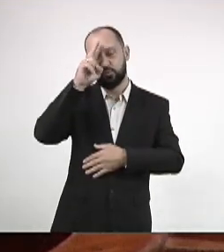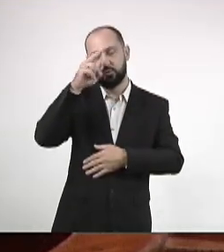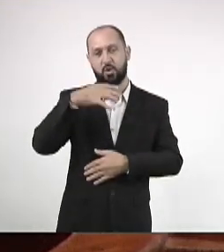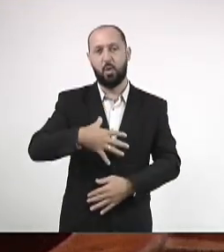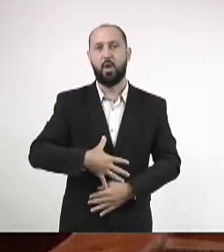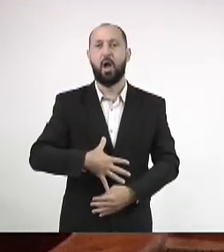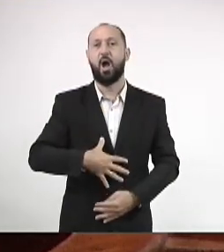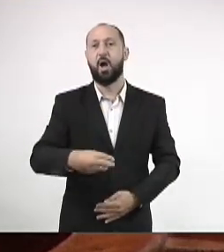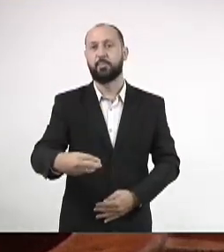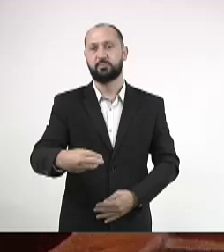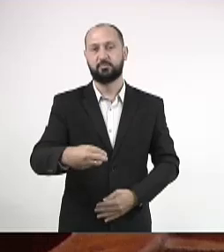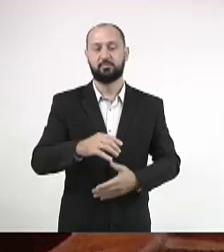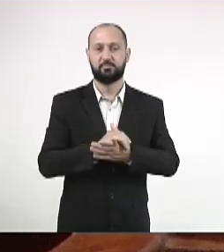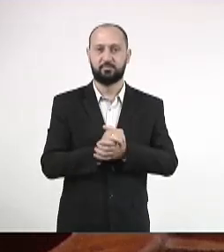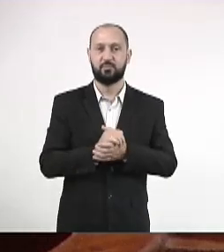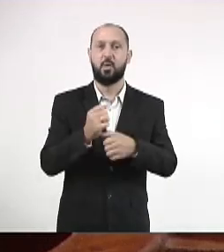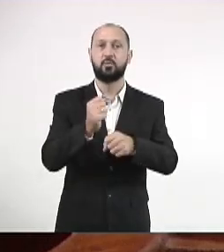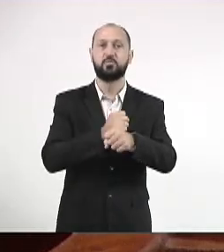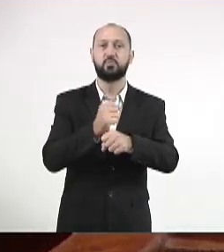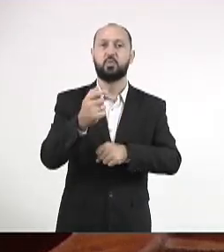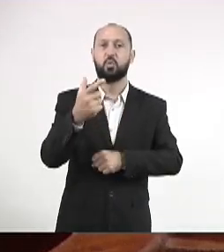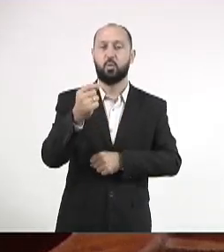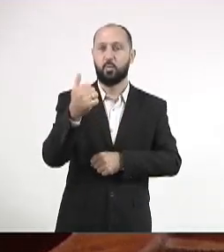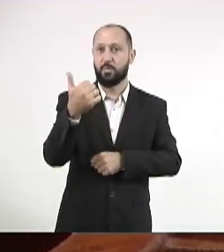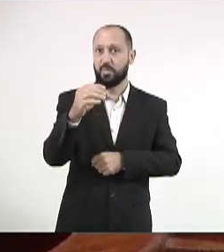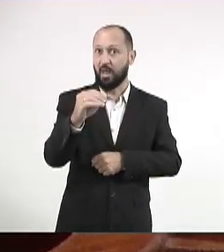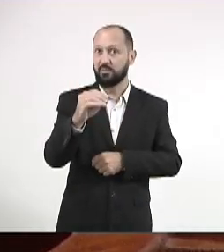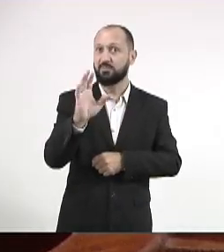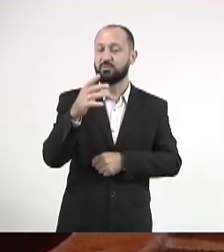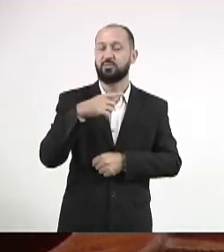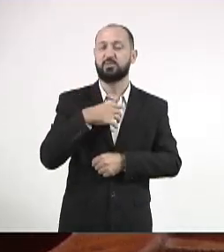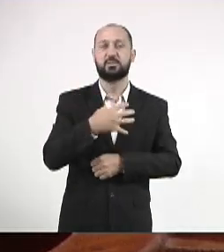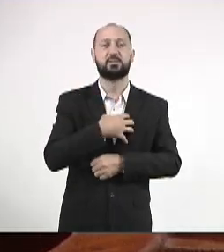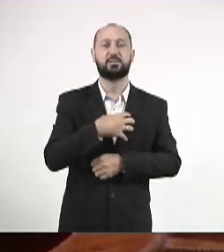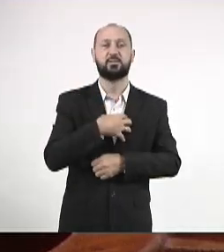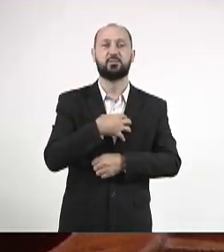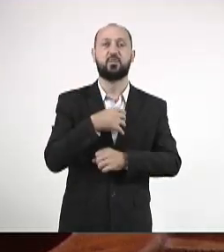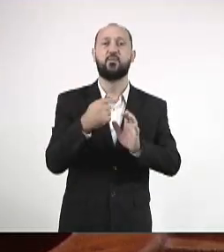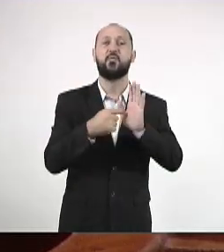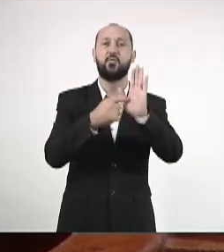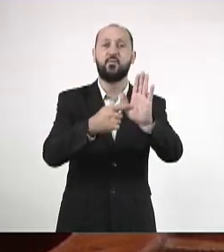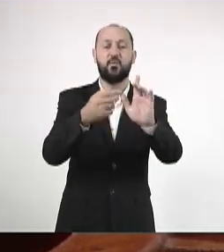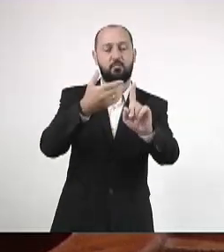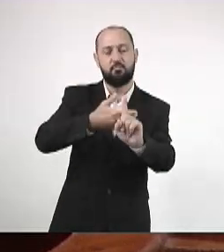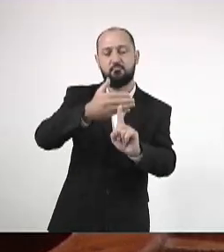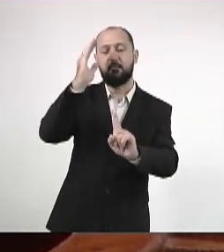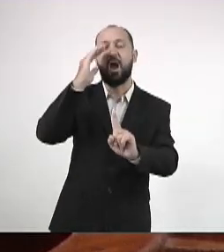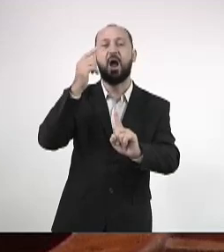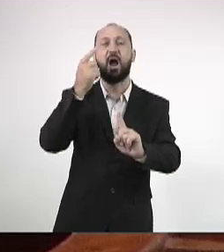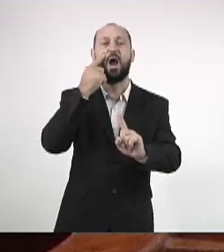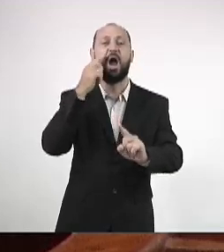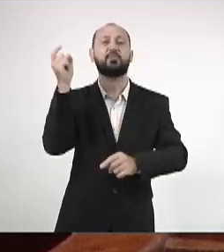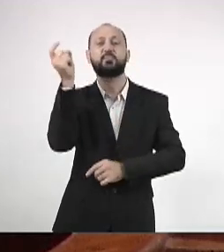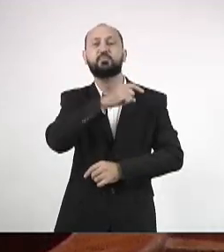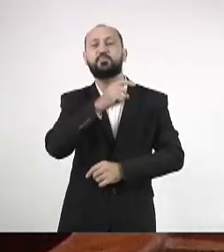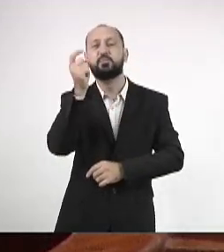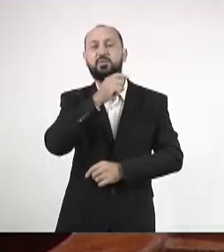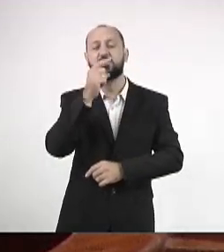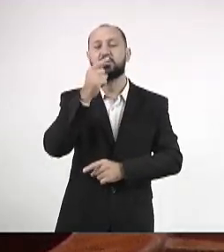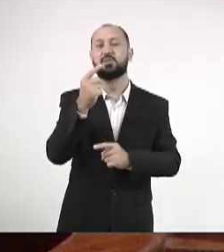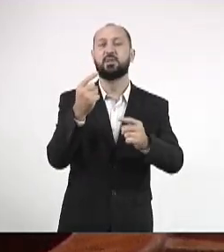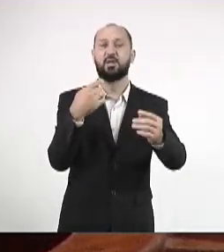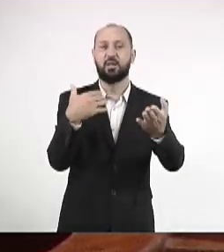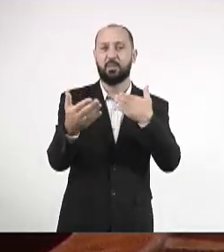aborto. Em 2010, a gente passou por esse processo. Quando foi revelado a hipocrisia daquele debate